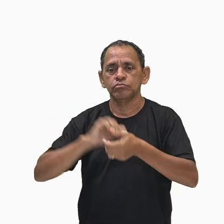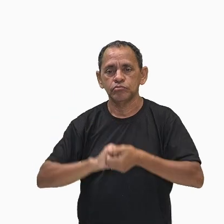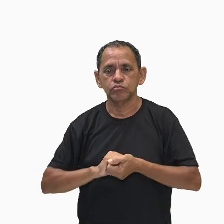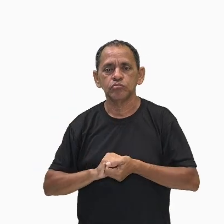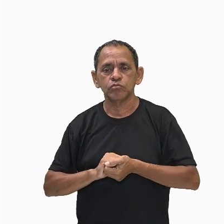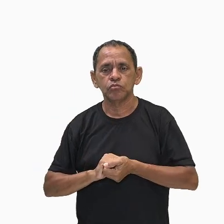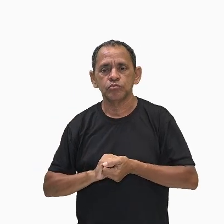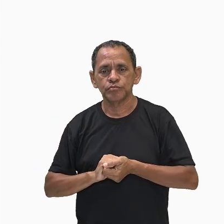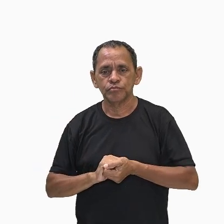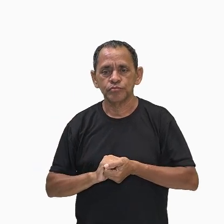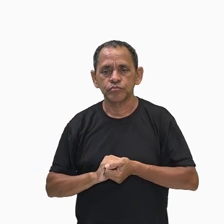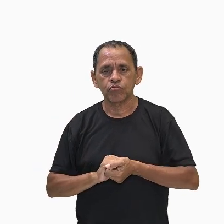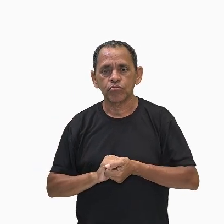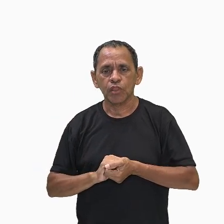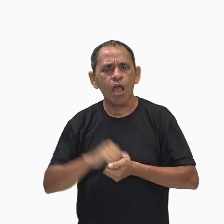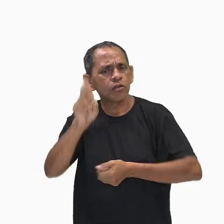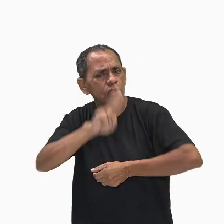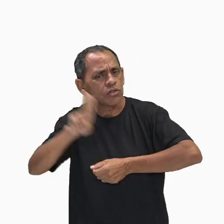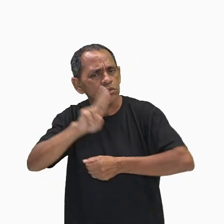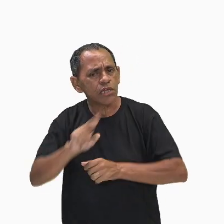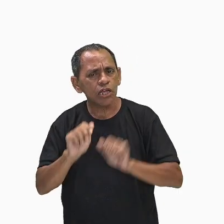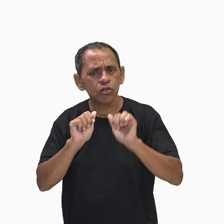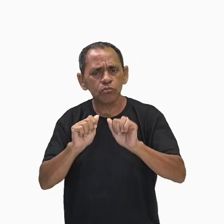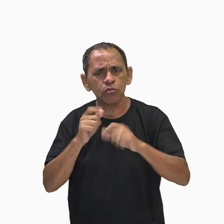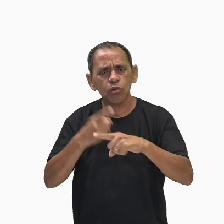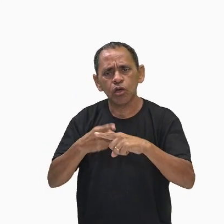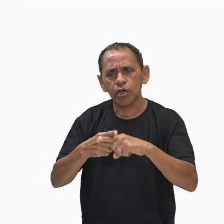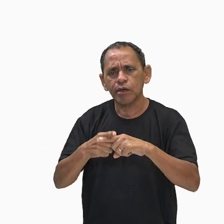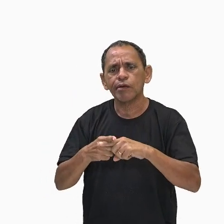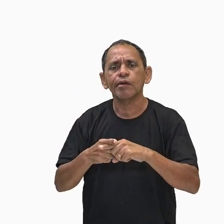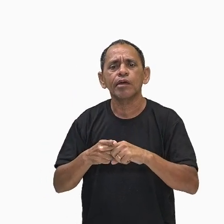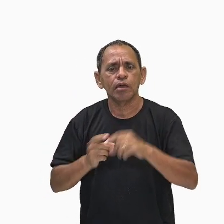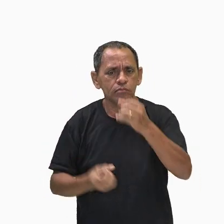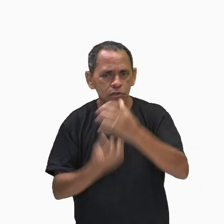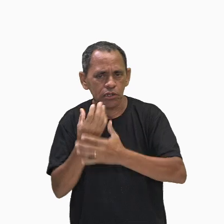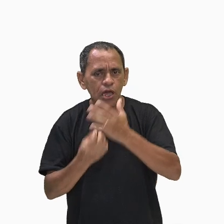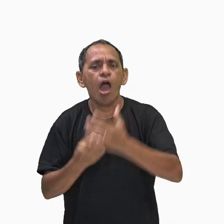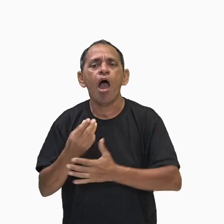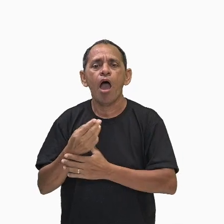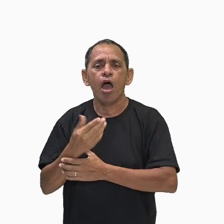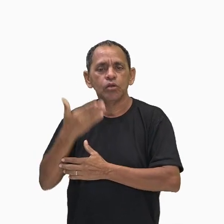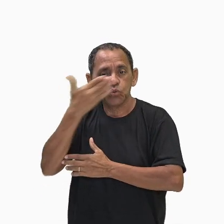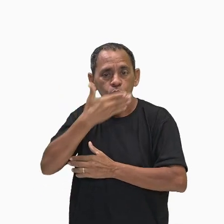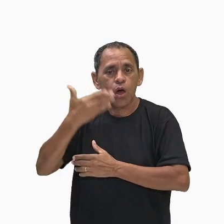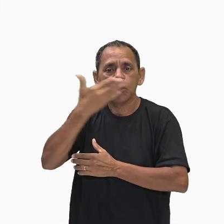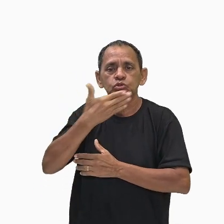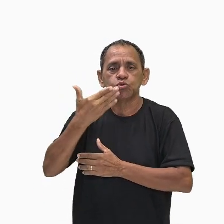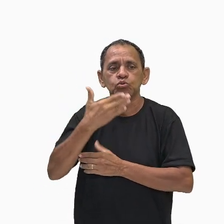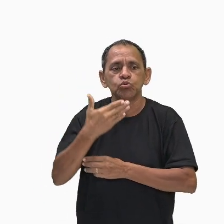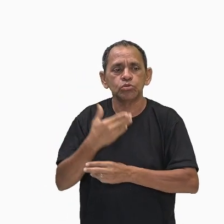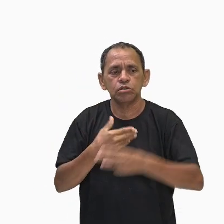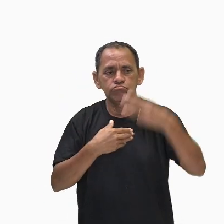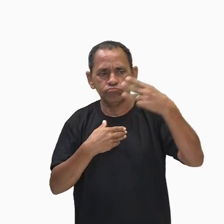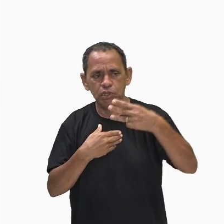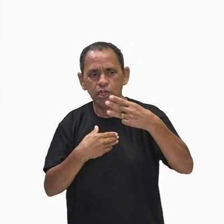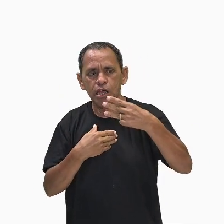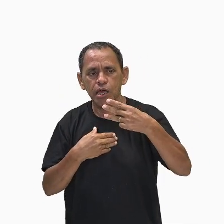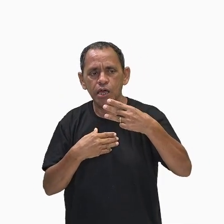fixar o dióxido de carbono e gerar os açúcares de 3 carbonos, que são moléculas